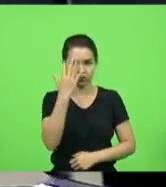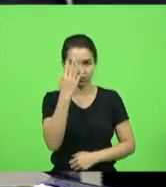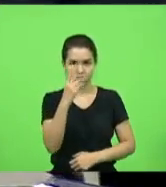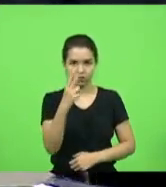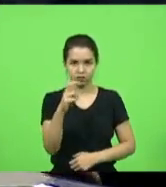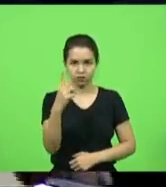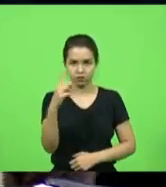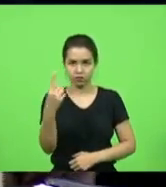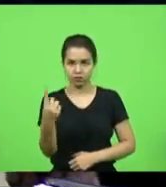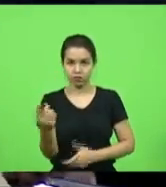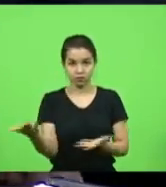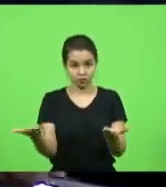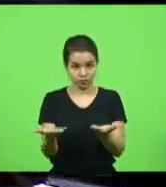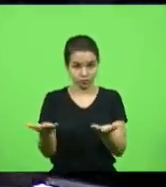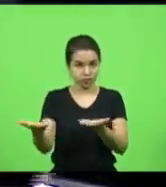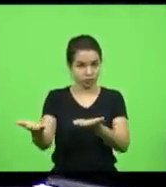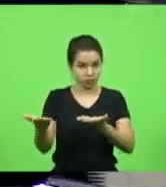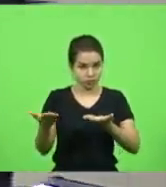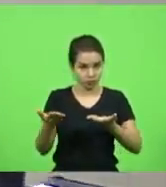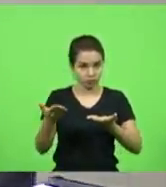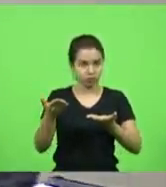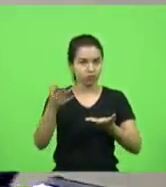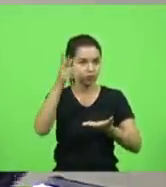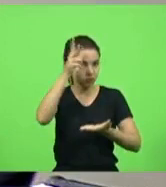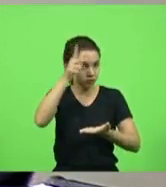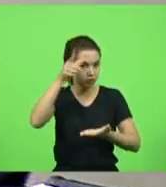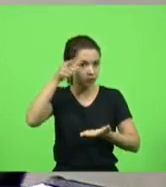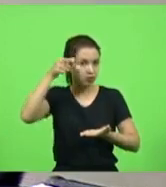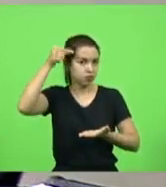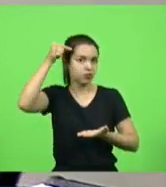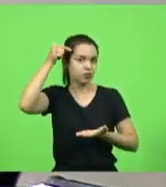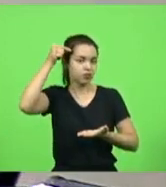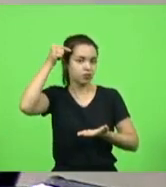Convido a deputada a Dirce para que proceda à assinatura